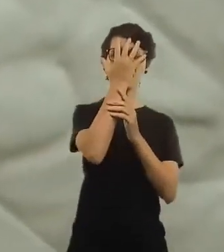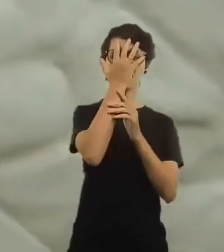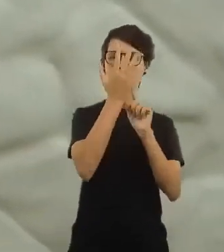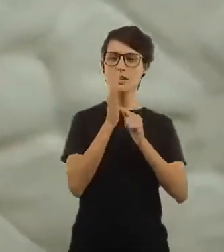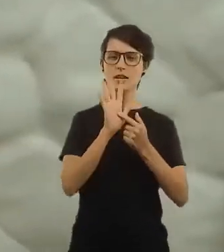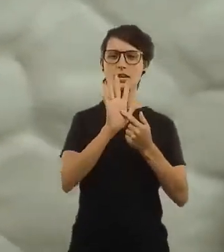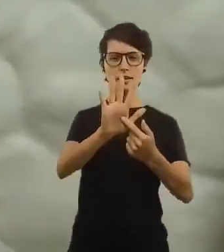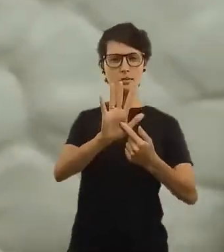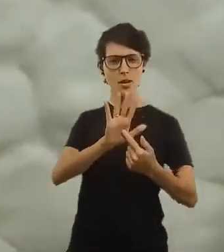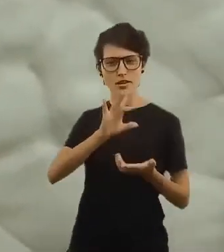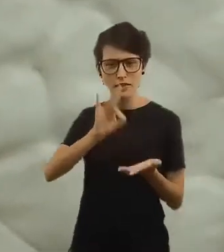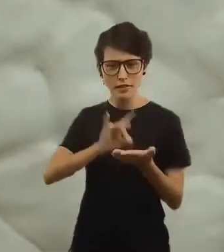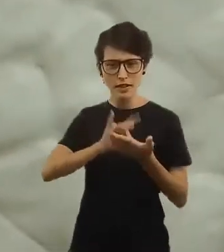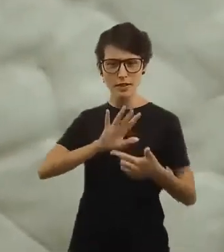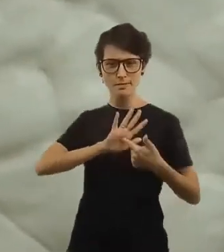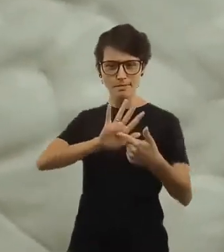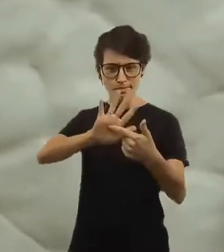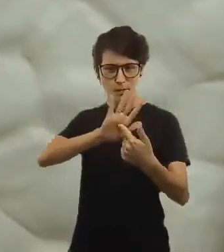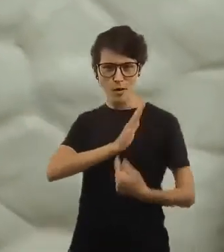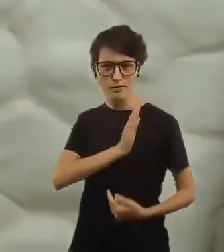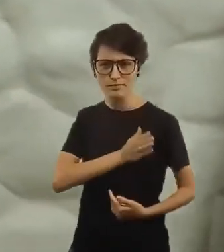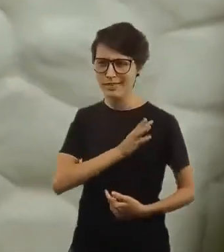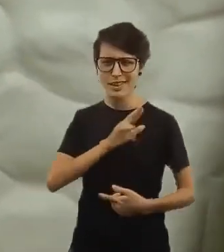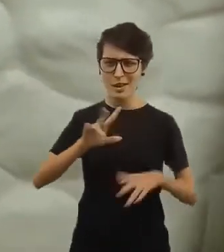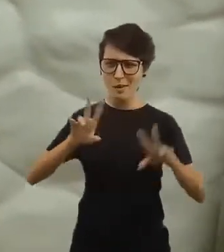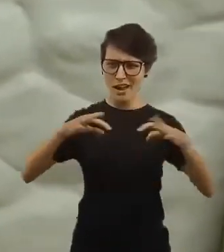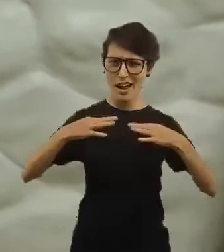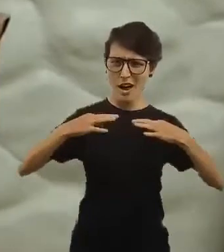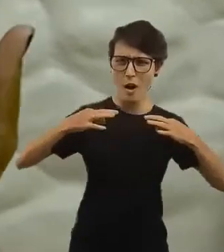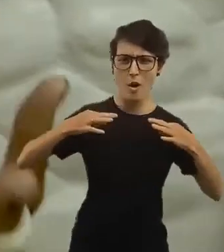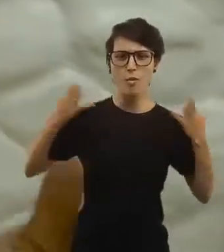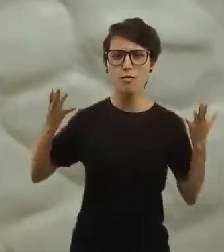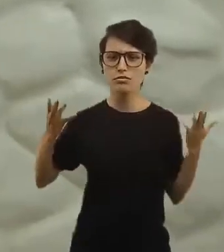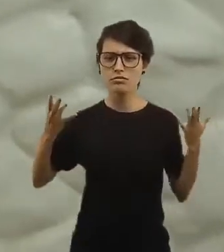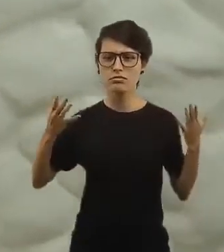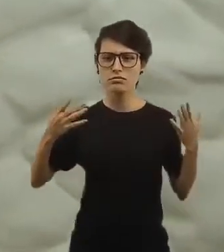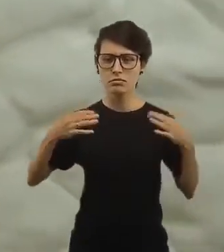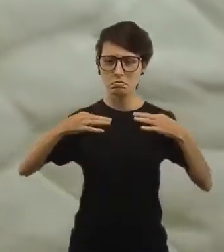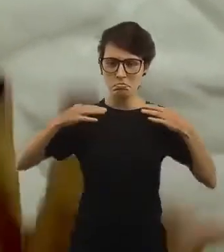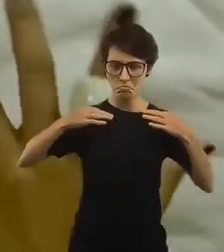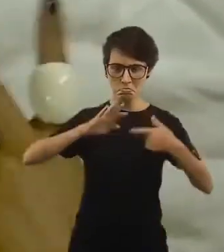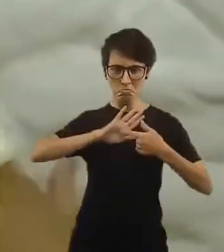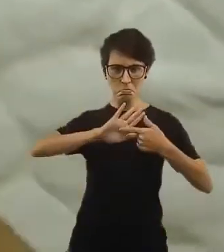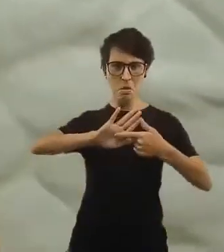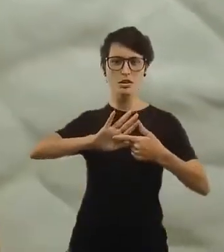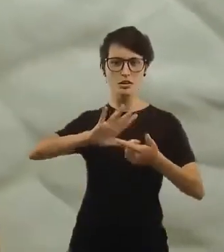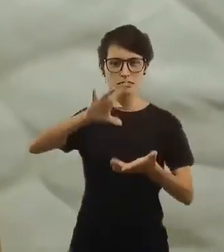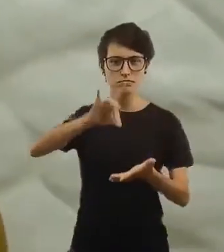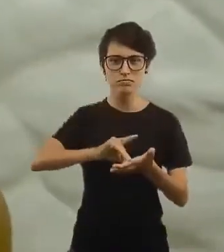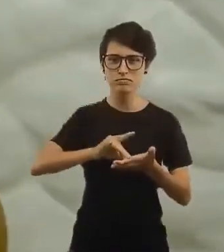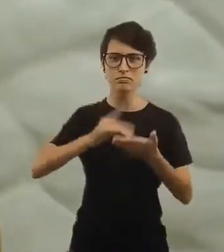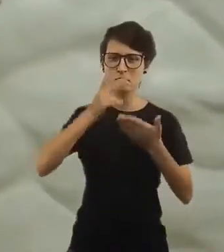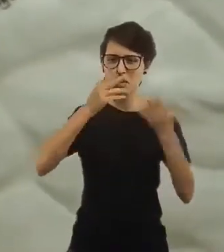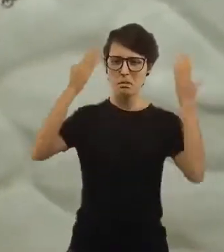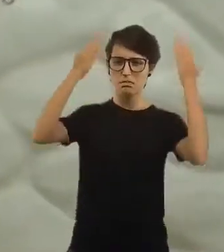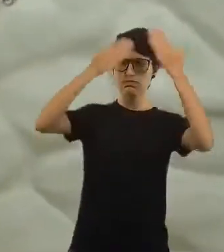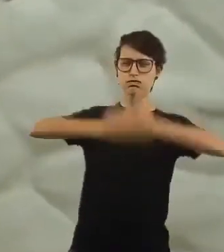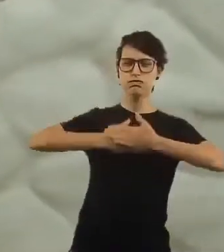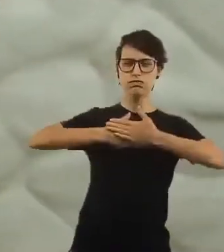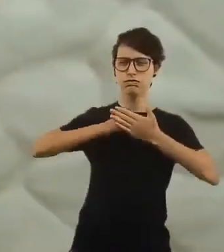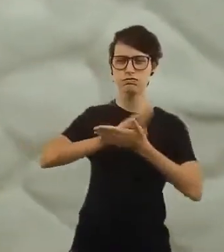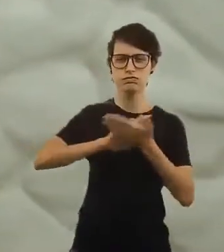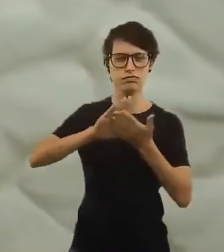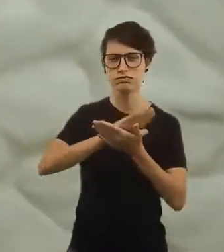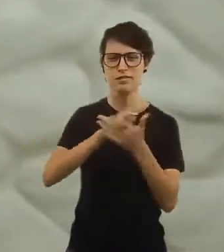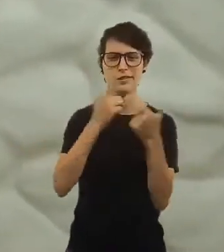coração. Não é sobre roupa, não, pois quando o que vem de dentro se mostra primeiro, ofusca todo o restante sem nenhuma complexa